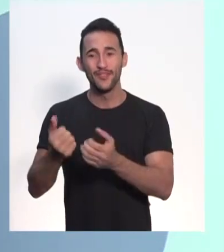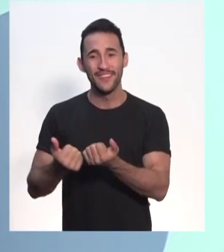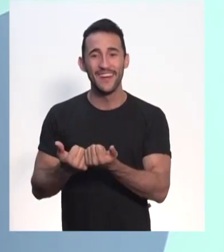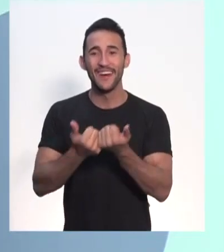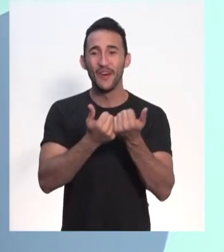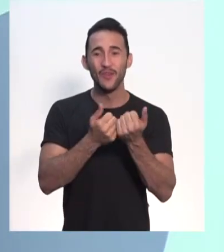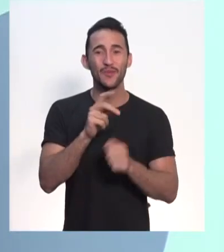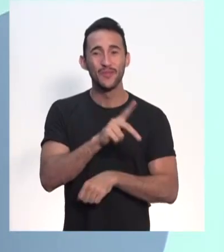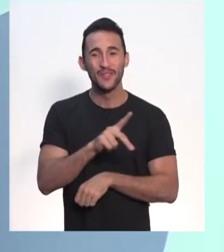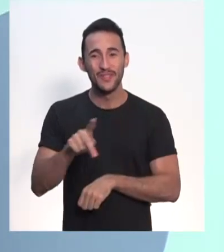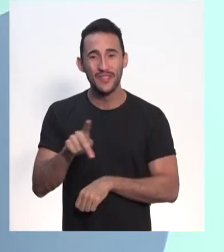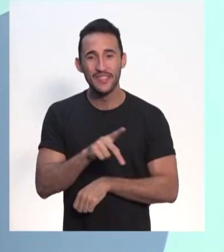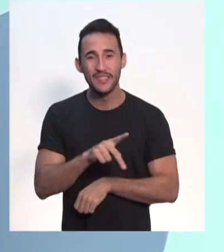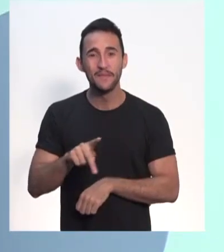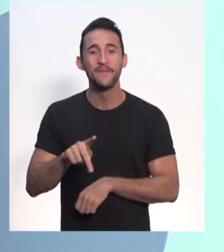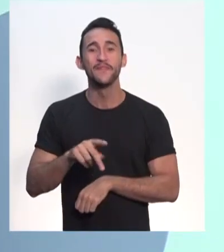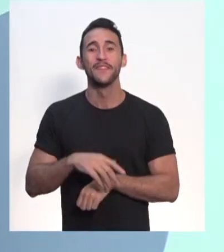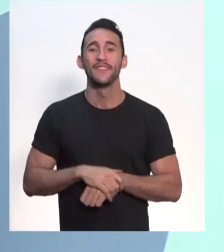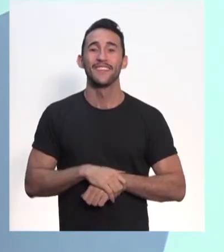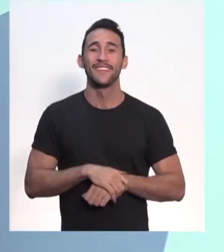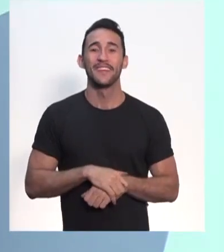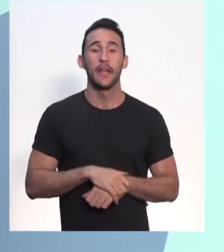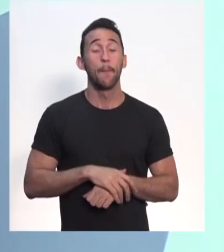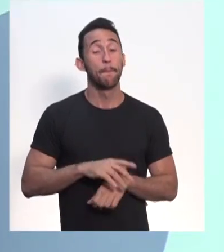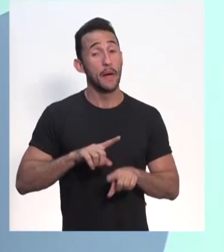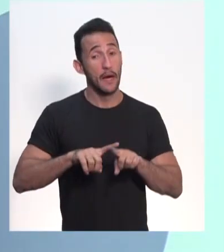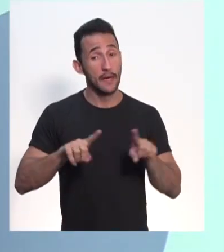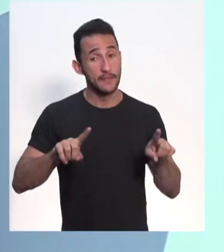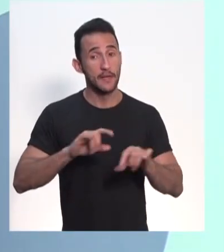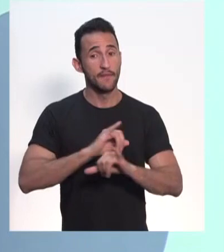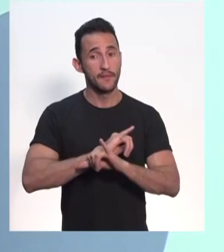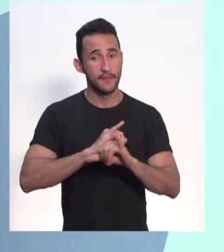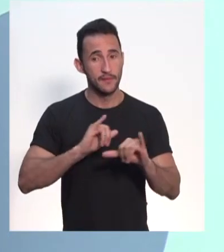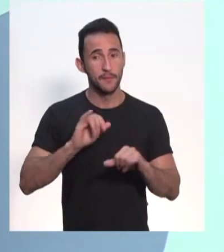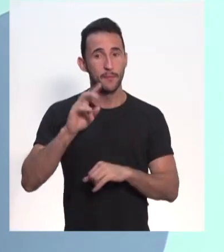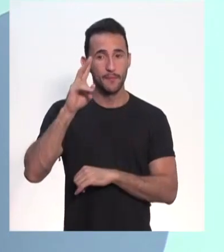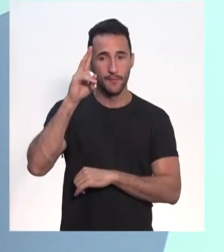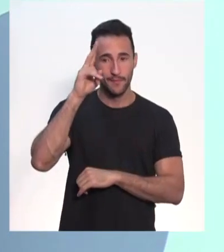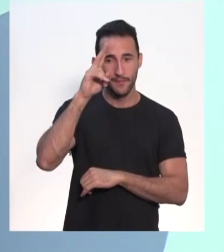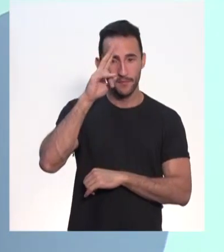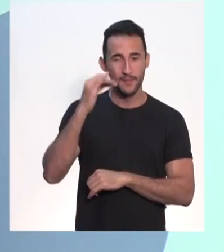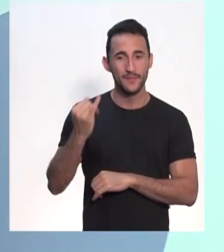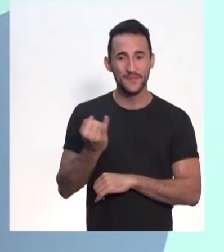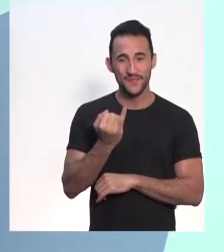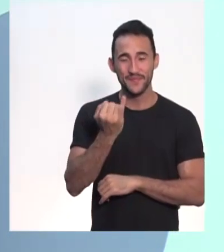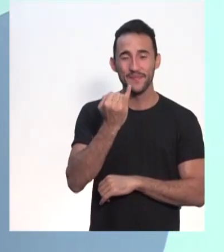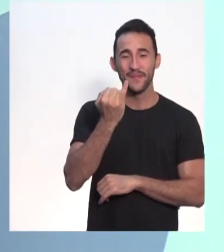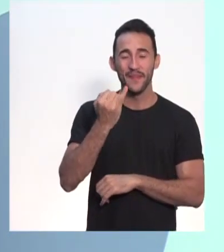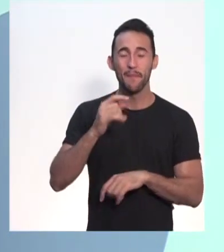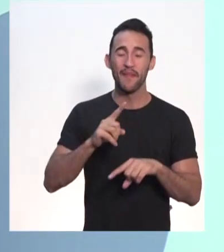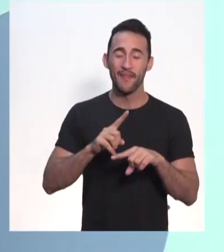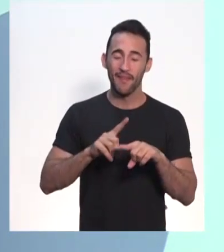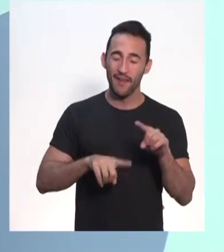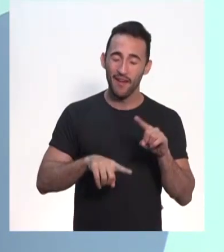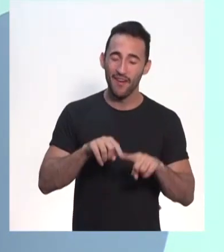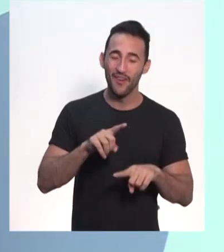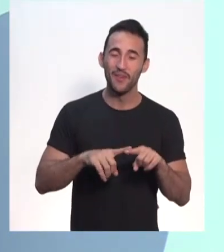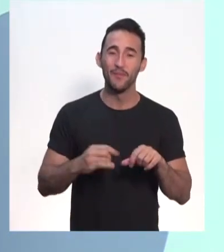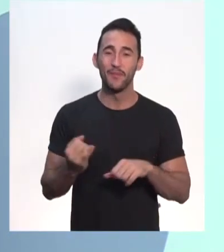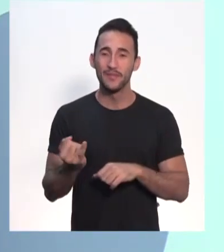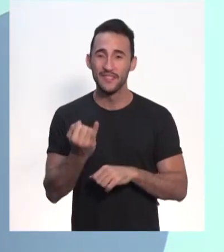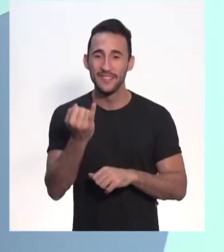no mundo por esta pandemia. Então, as escolas têm total autonomia para selecionarem